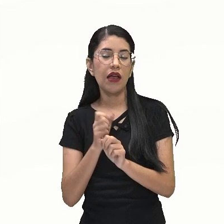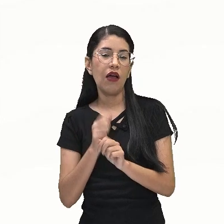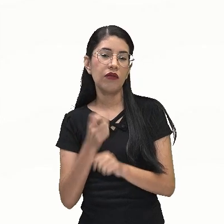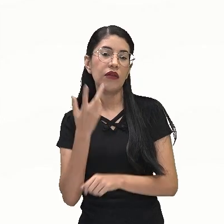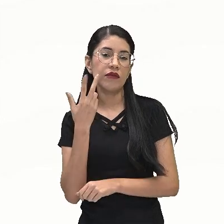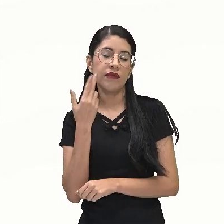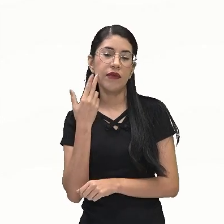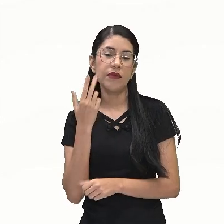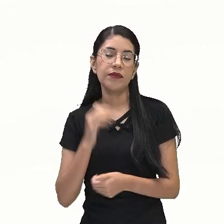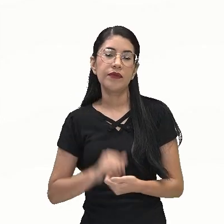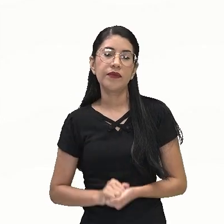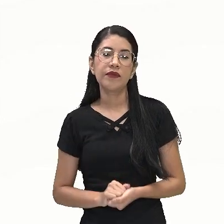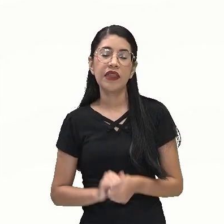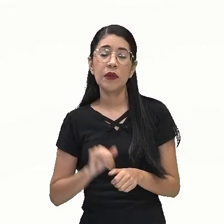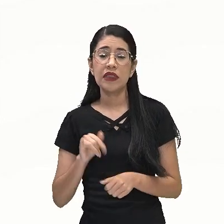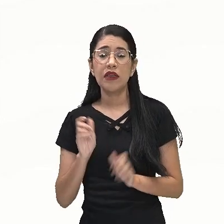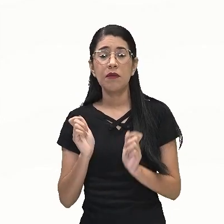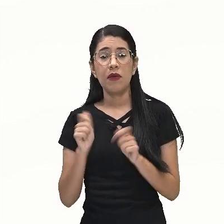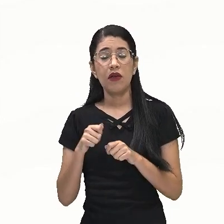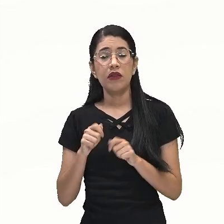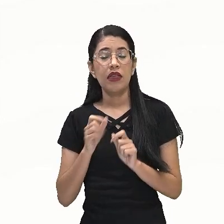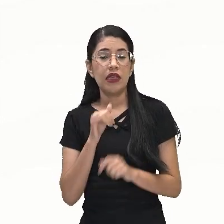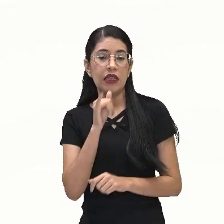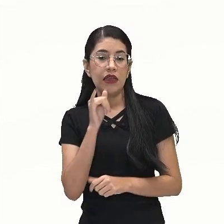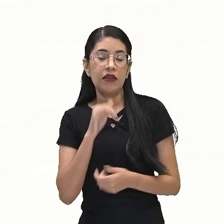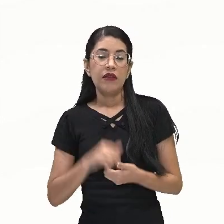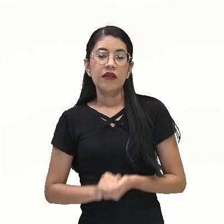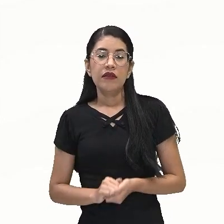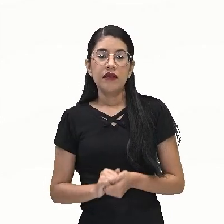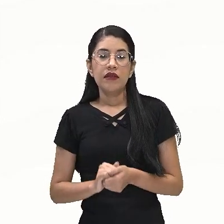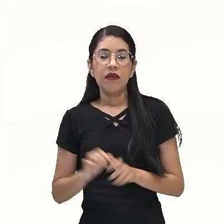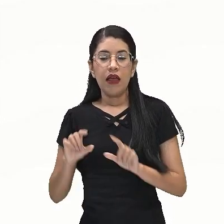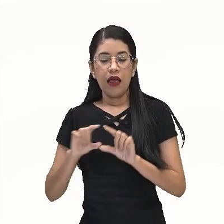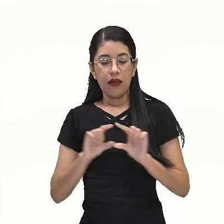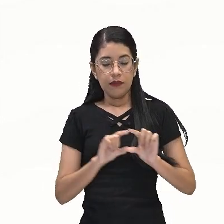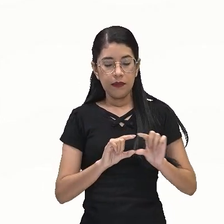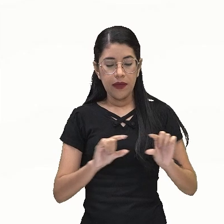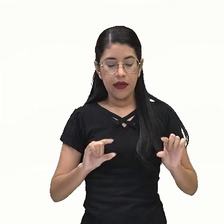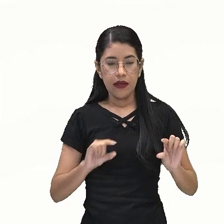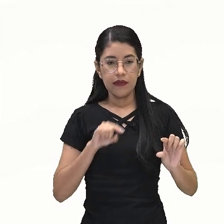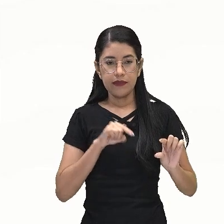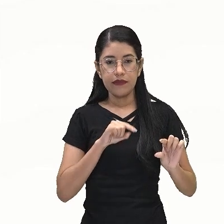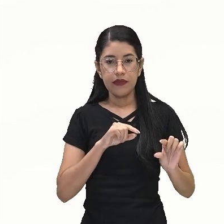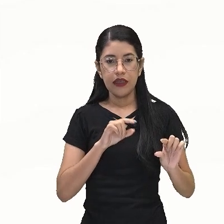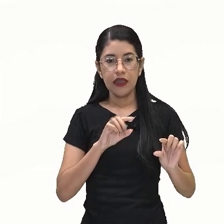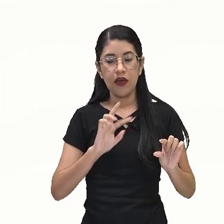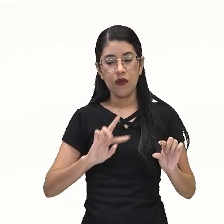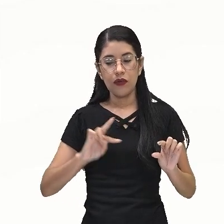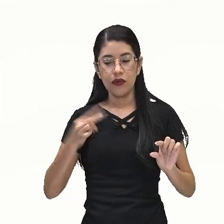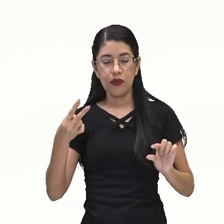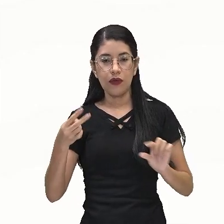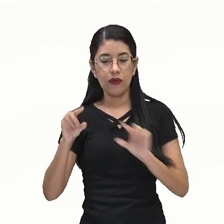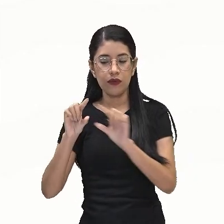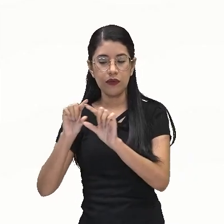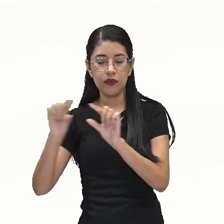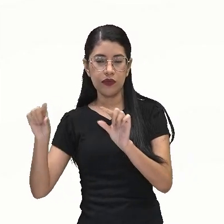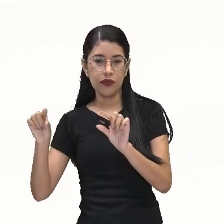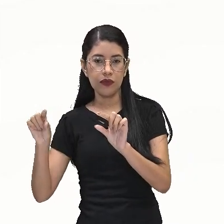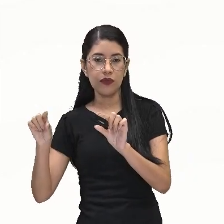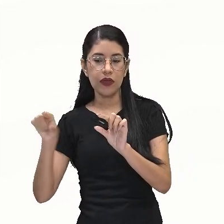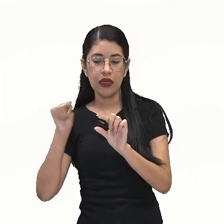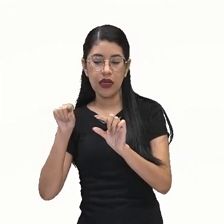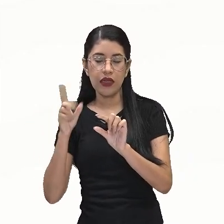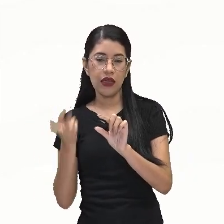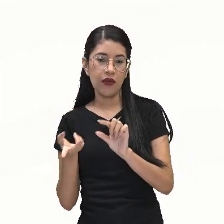sistema. Então, se eu quiser, eu posso passar a minha segunda equação sendo a primeira e a minha